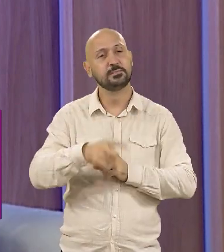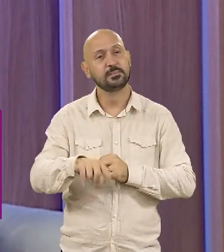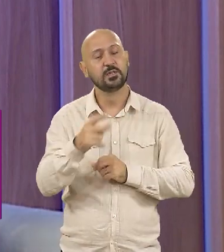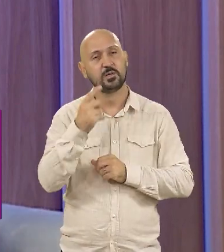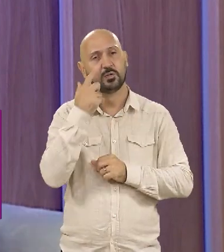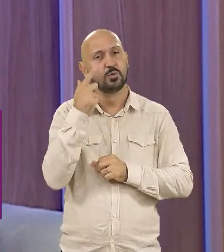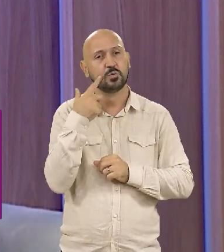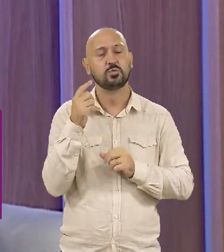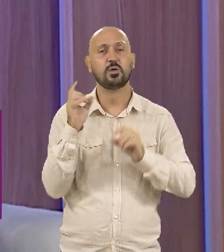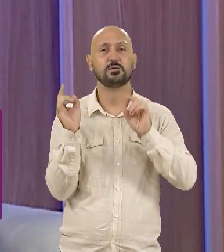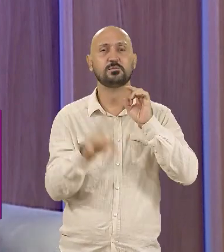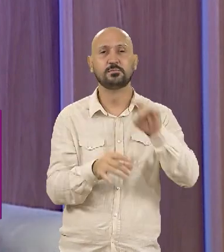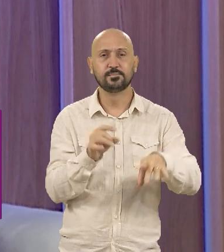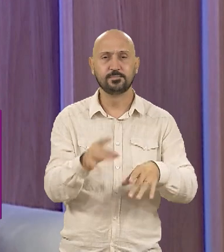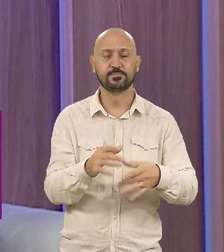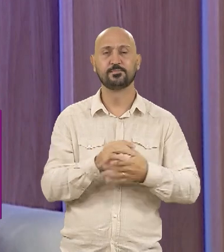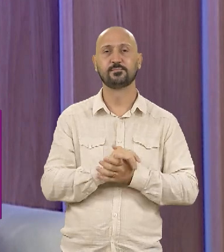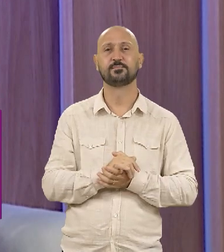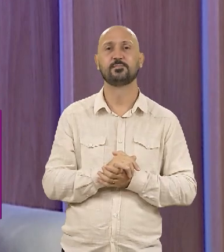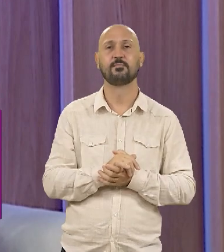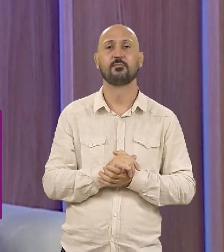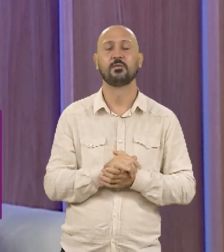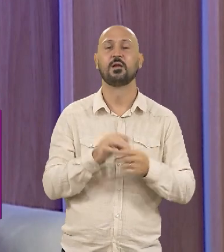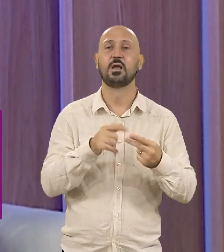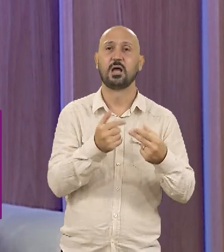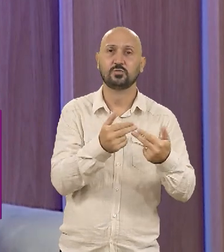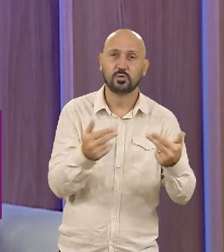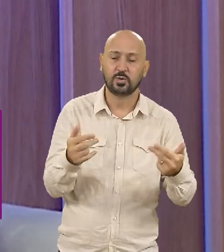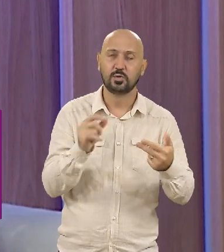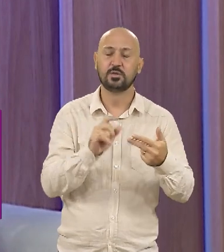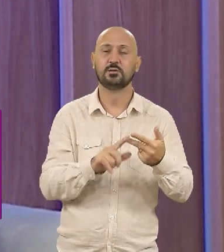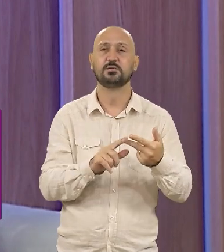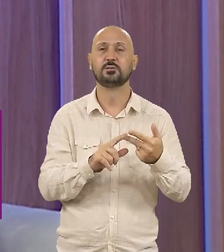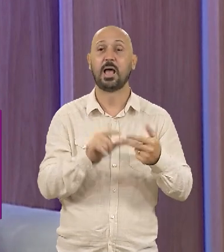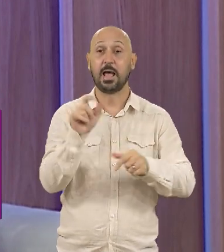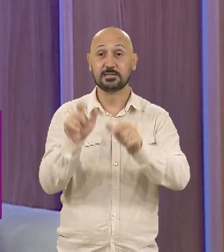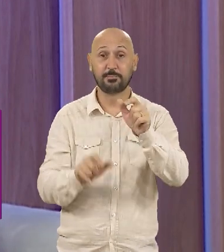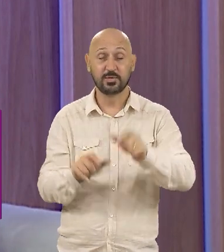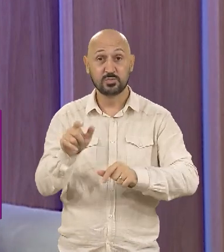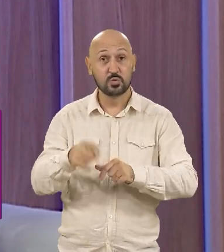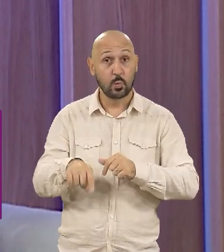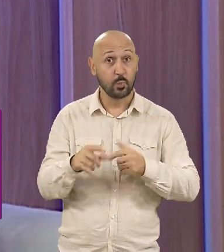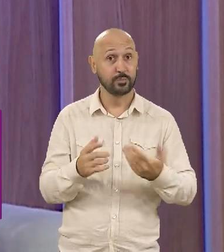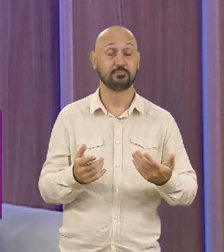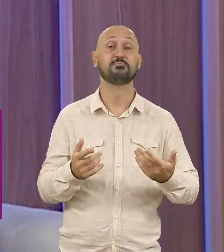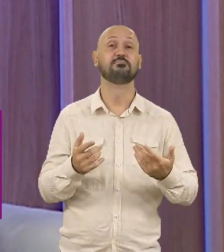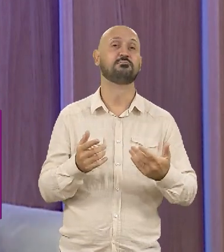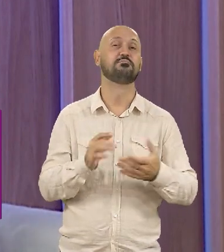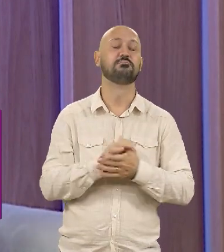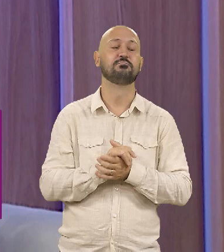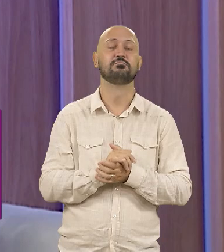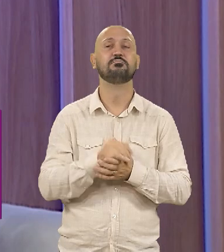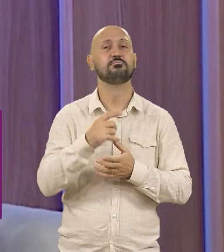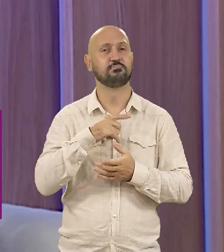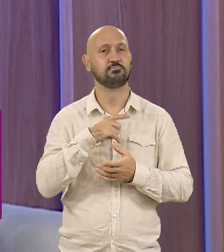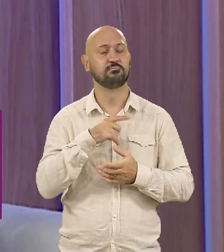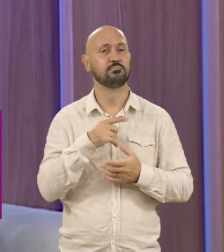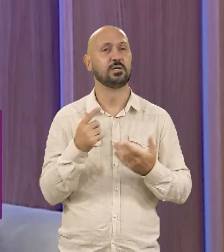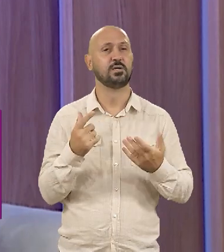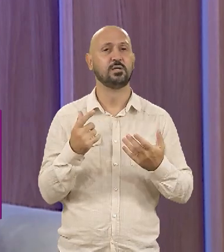objetos, descartar as pessoas. Né? Então, acaba tendo negativa nesse